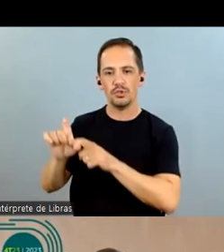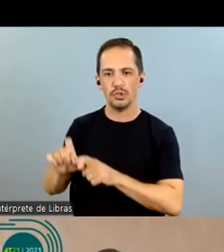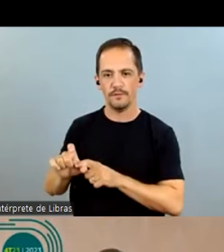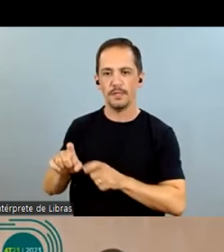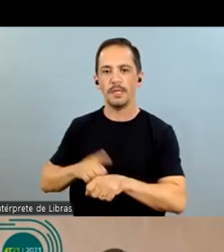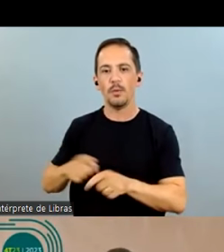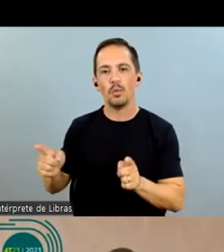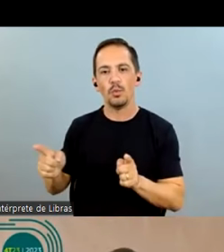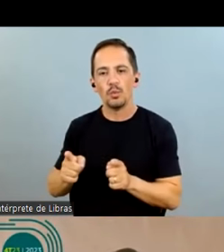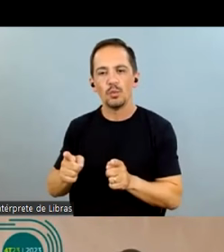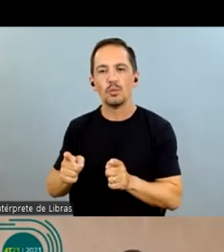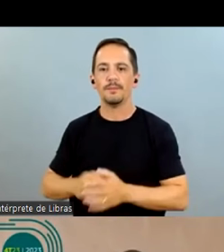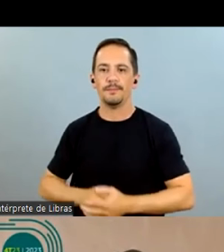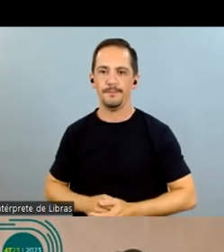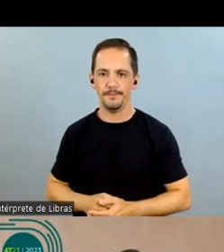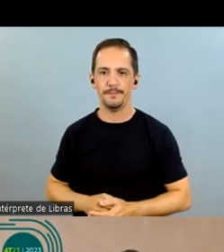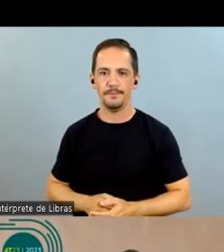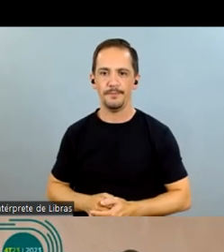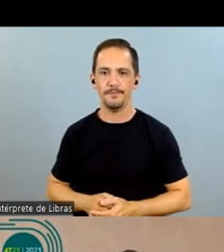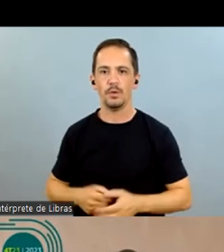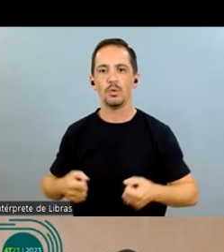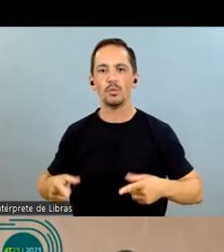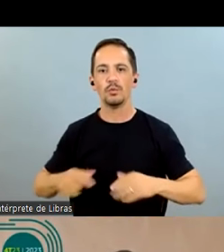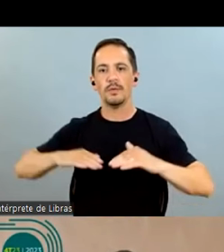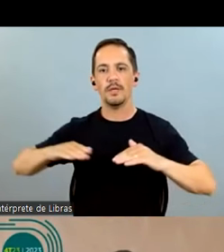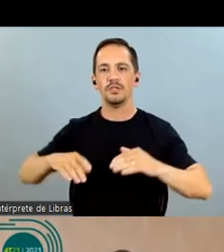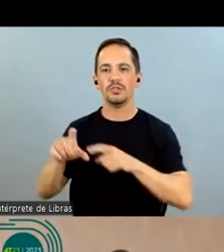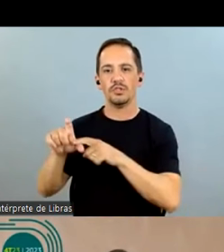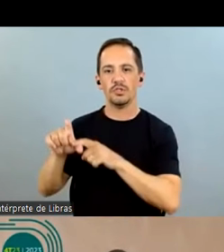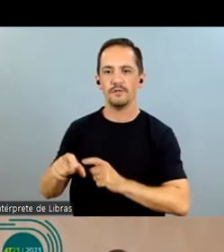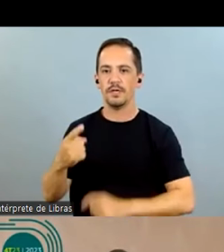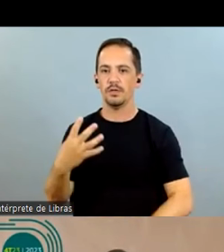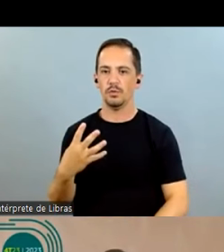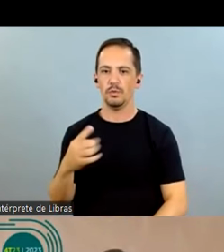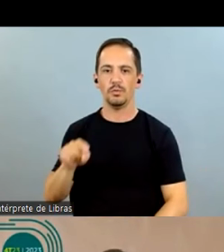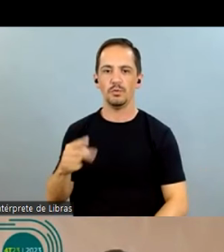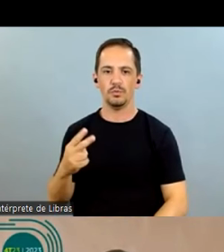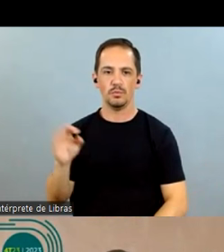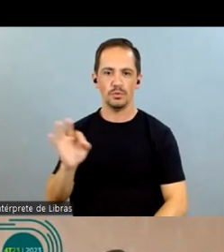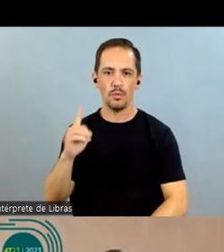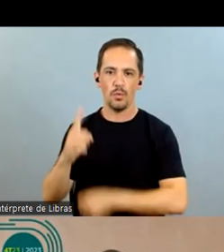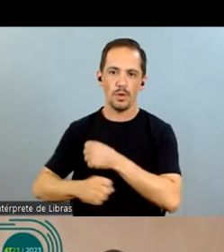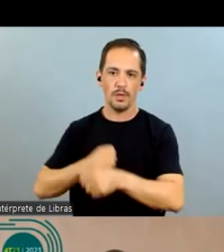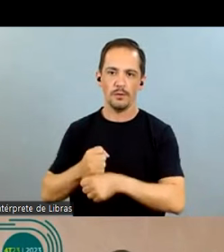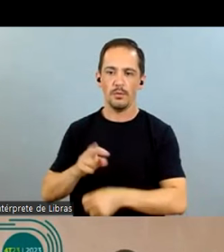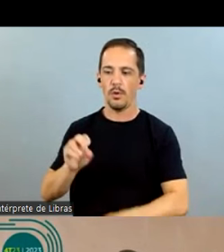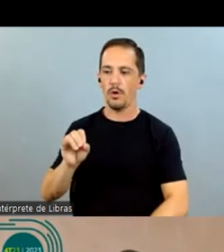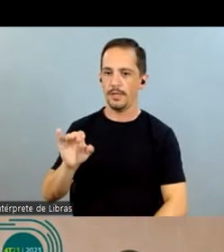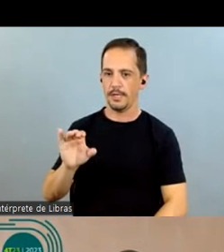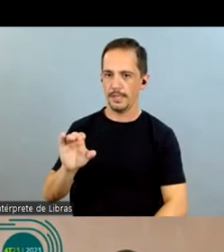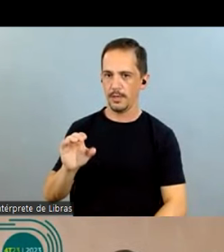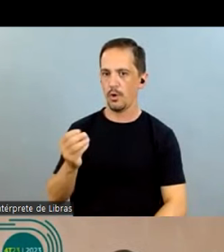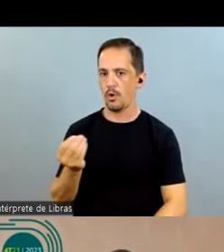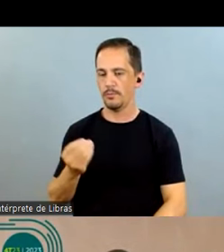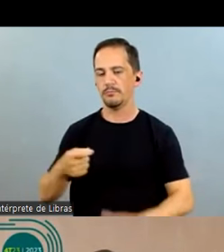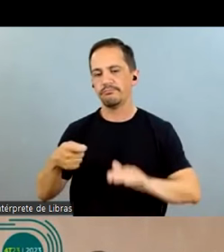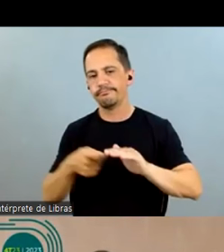o custo médio da dívida como foi dito ali de 14.2 ao ano ã o RK em função dos investimentos